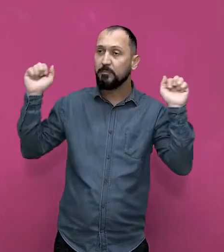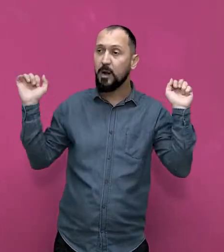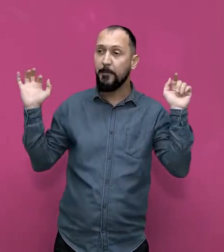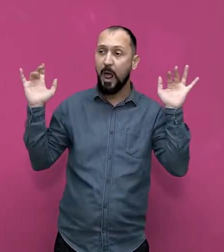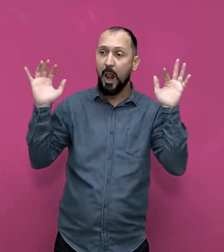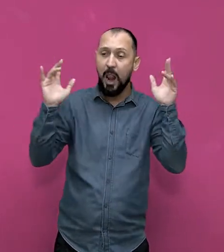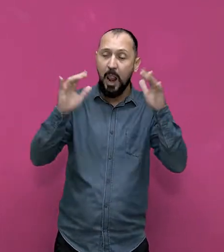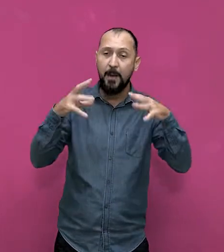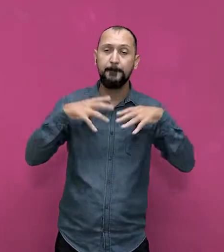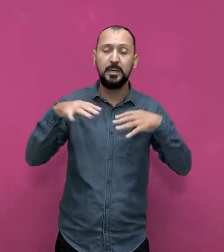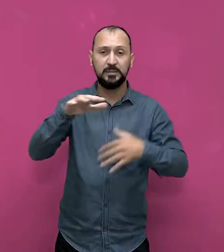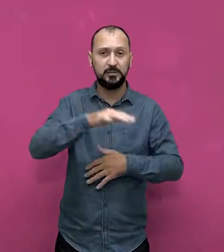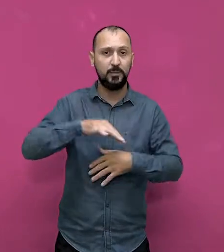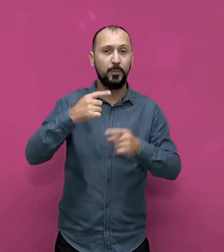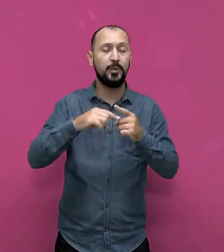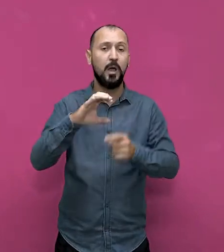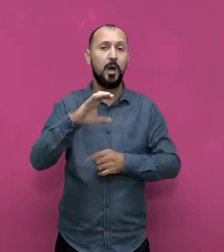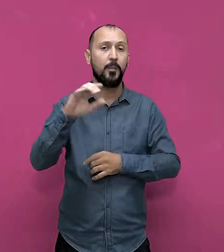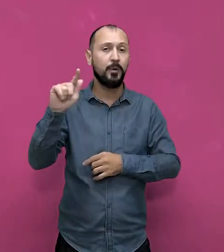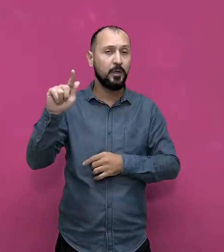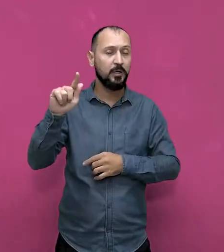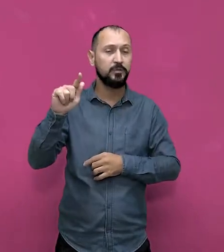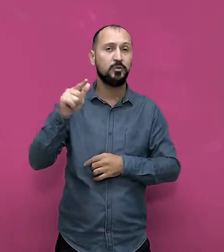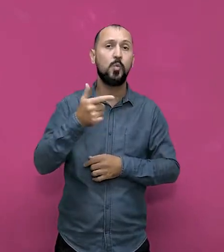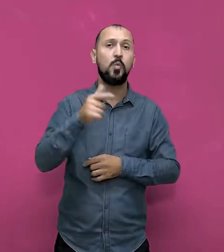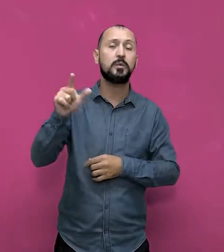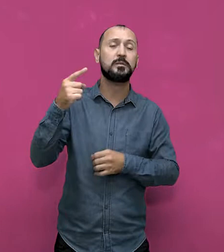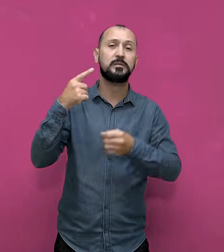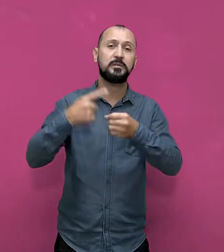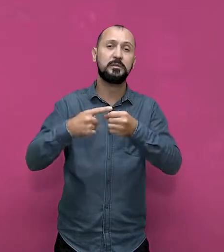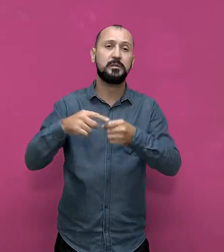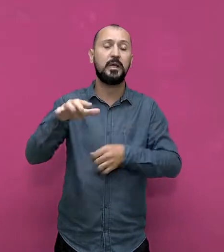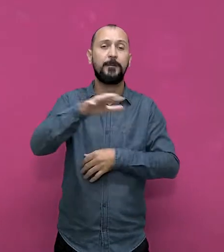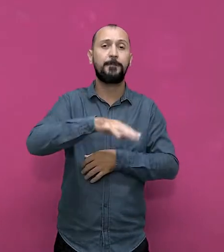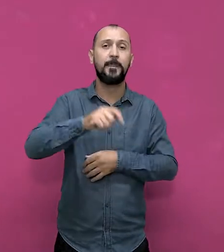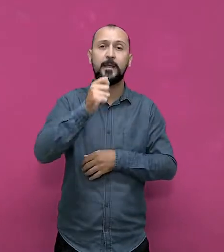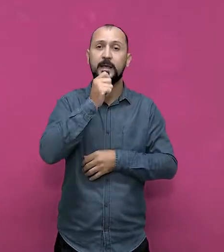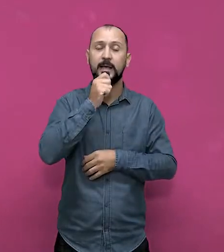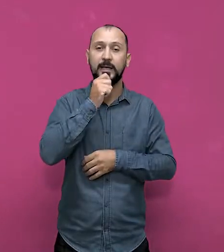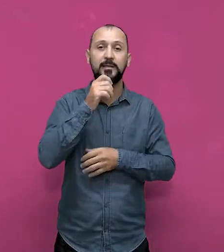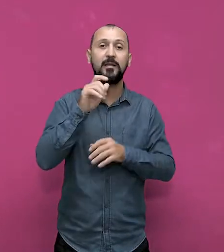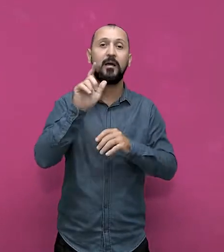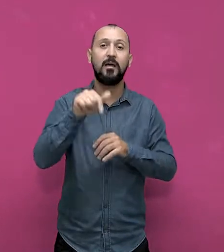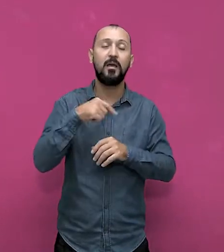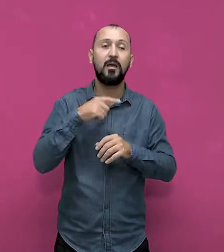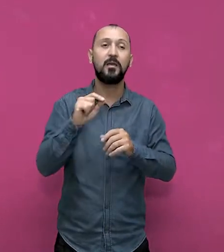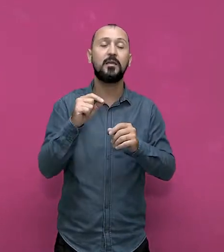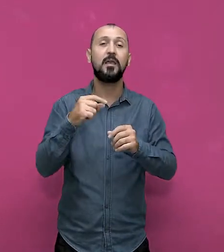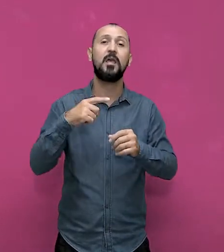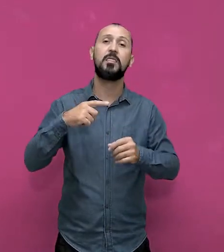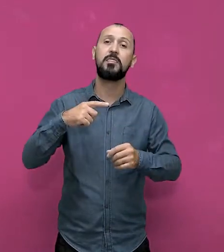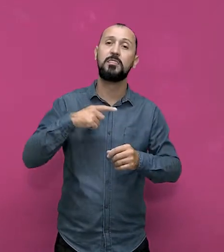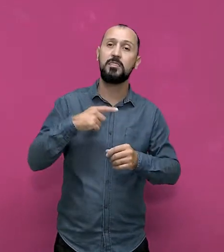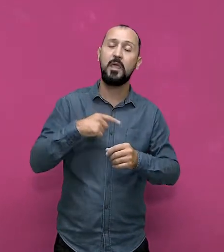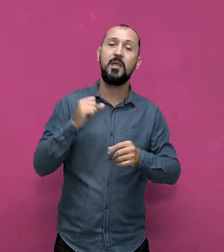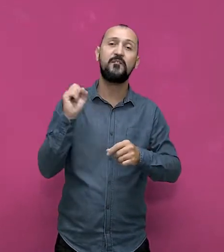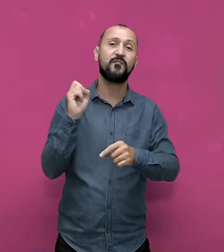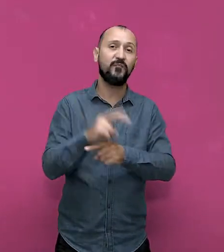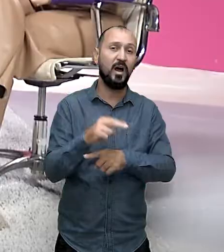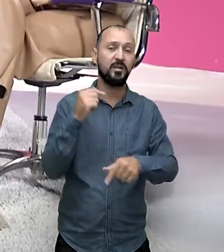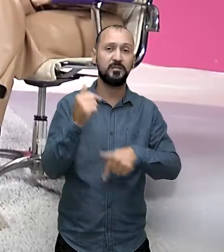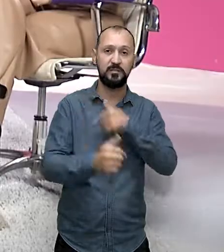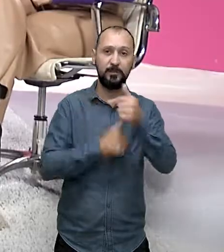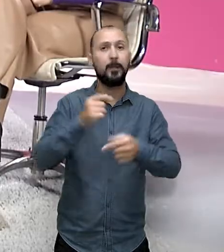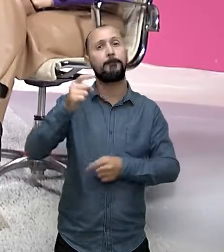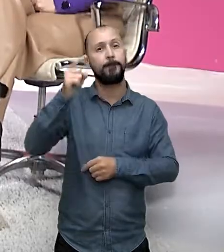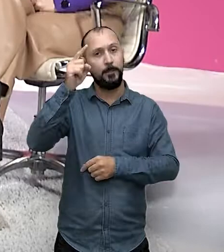região central. Por quê? Porque Campo Grande, como outras cidades, a região central ainda é a região que mais possui